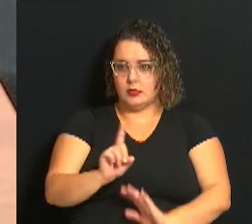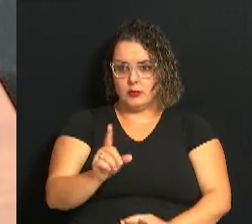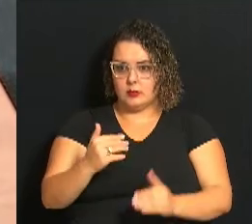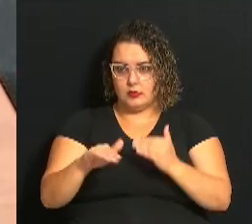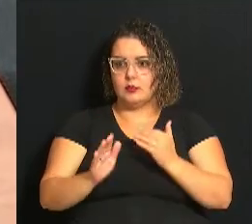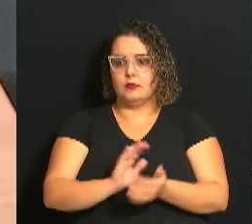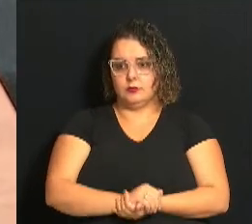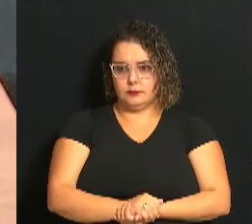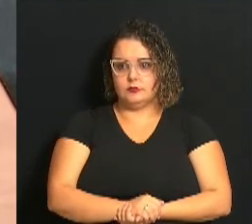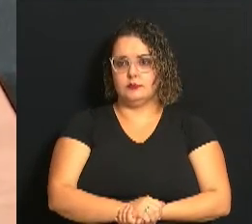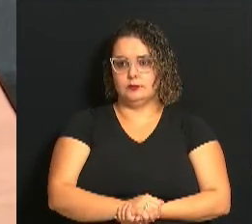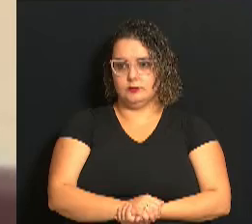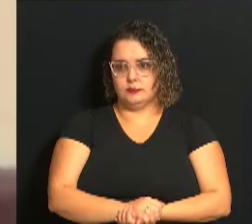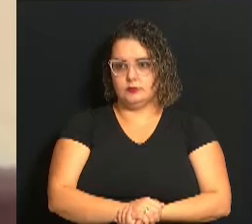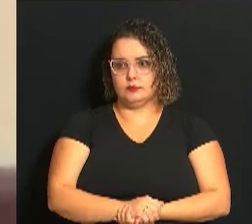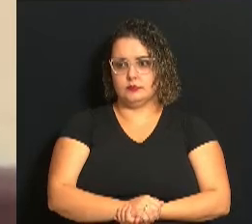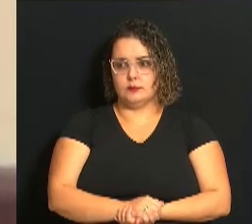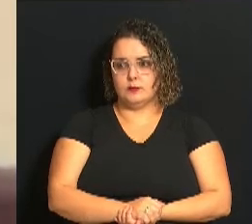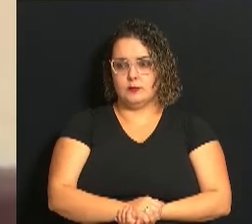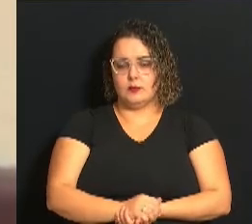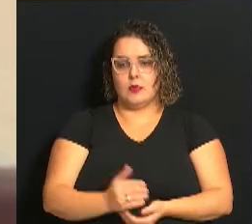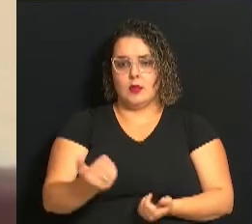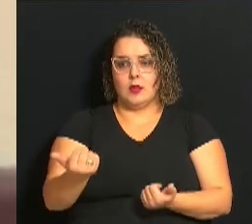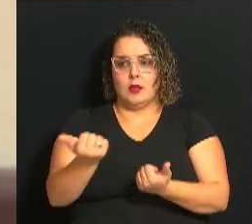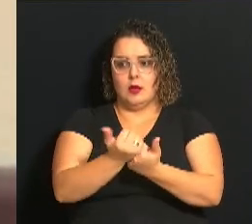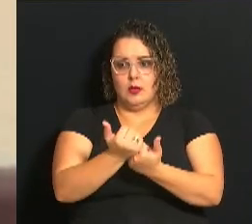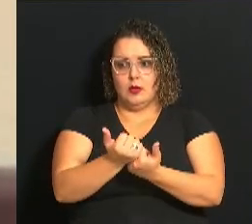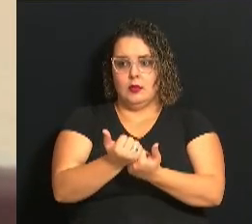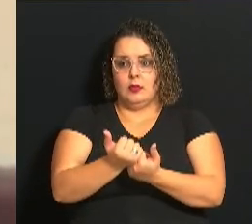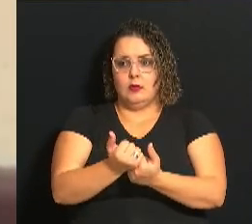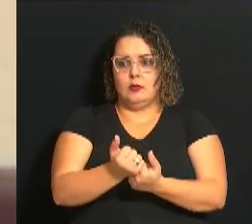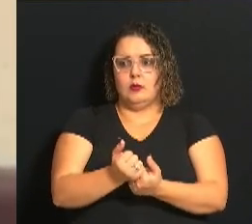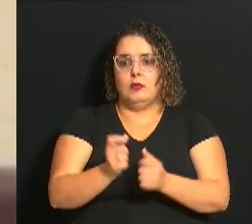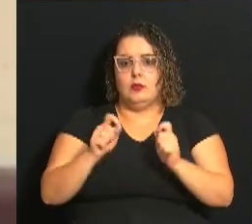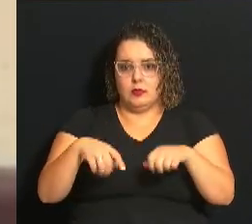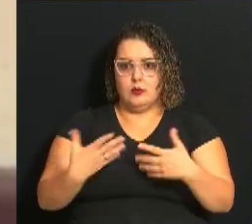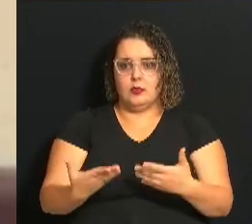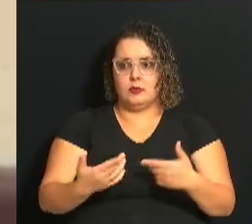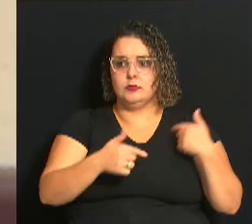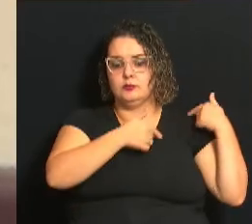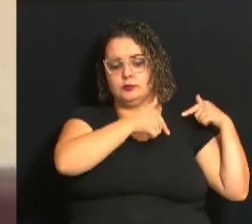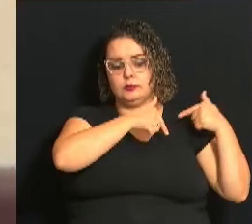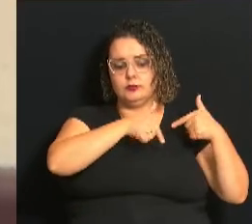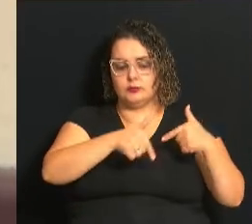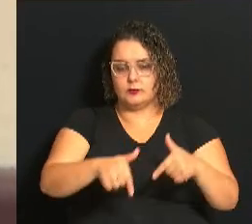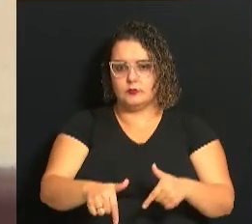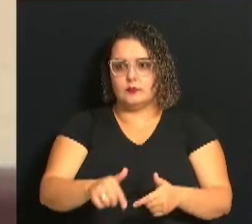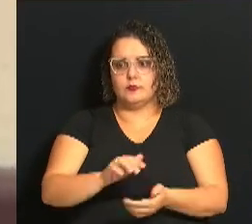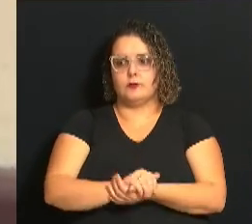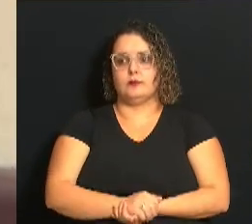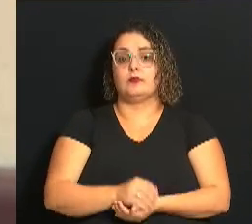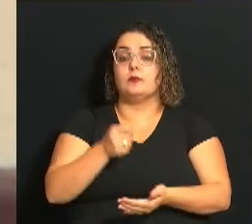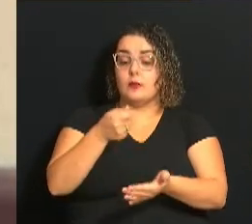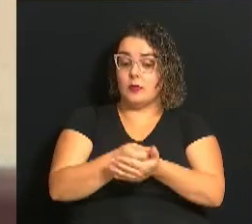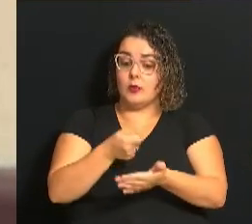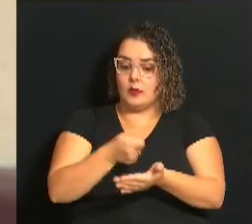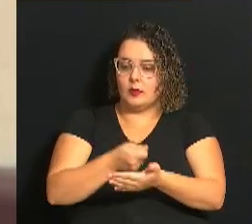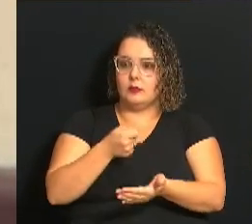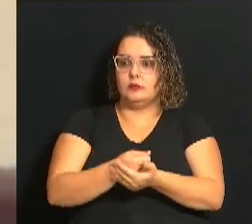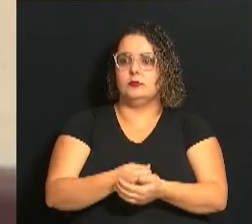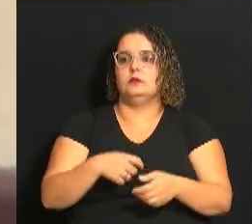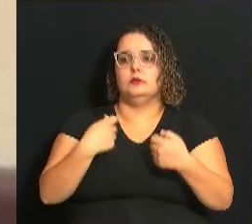para não. todos. Ele sendo um cargo de provimento efetivo, um cargo de carreira, ele obrigatoriamente deve